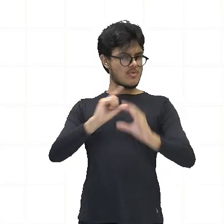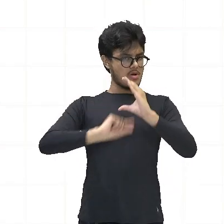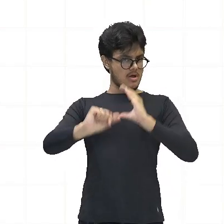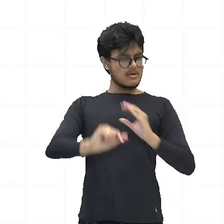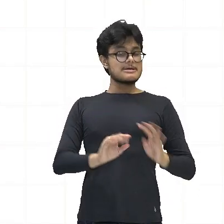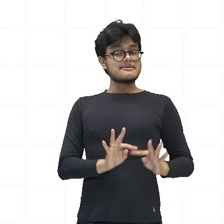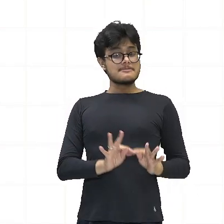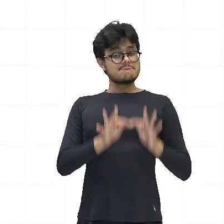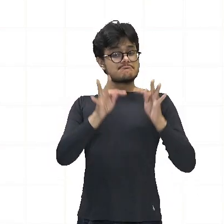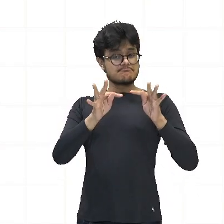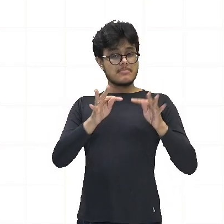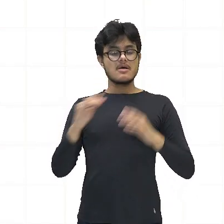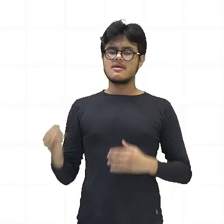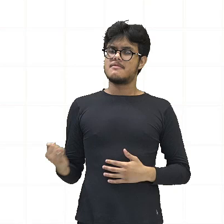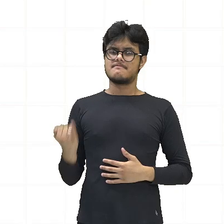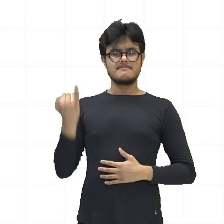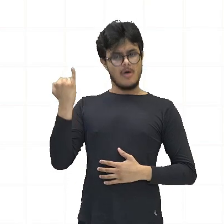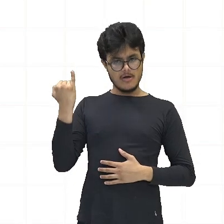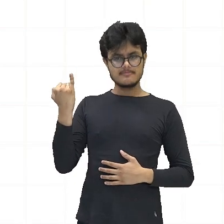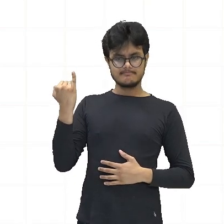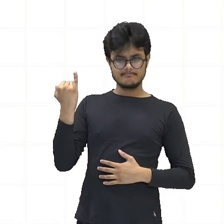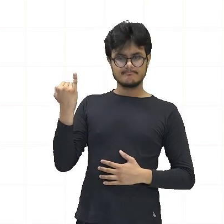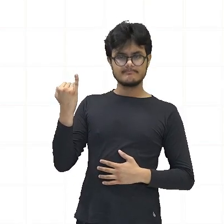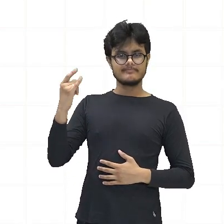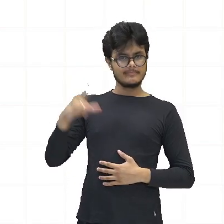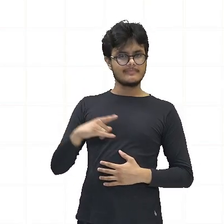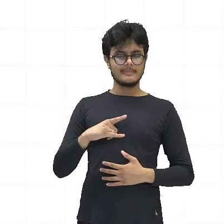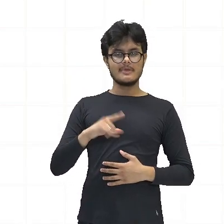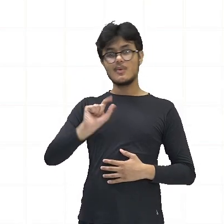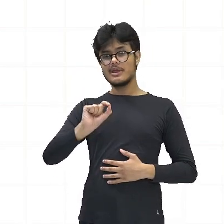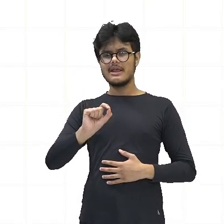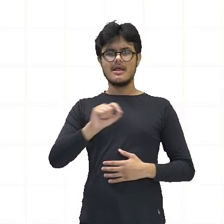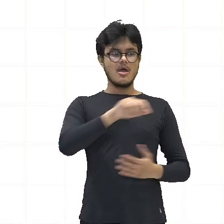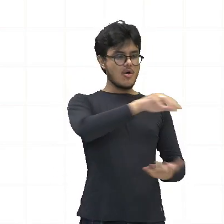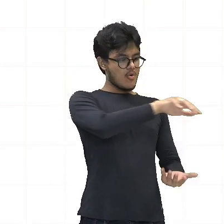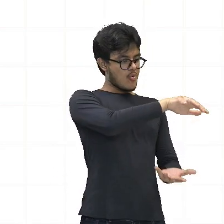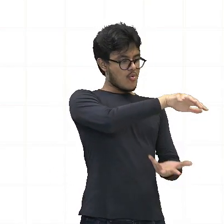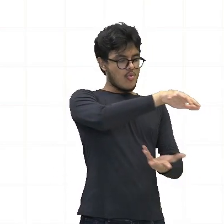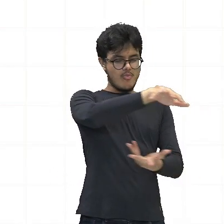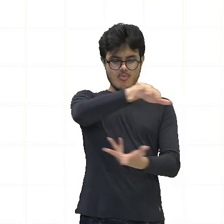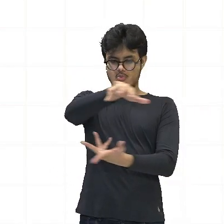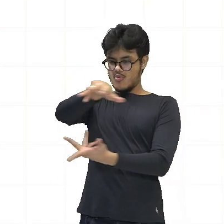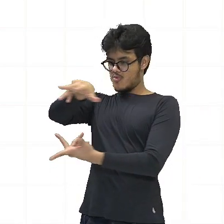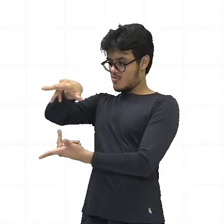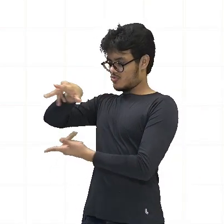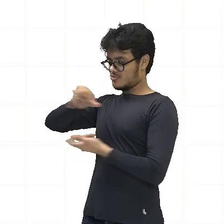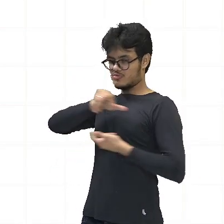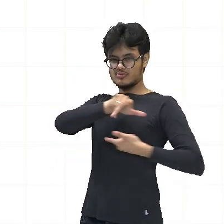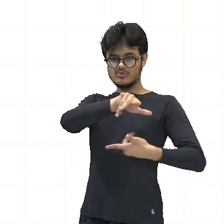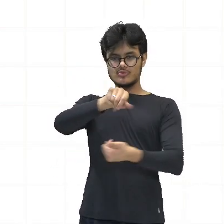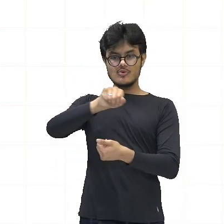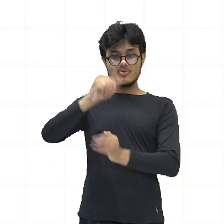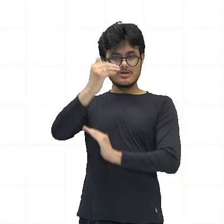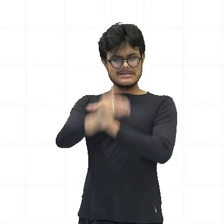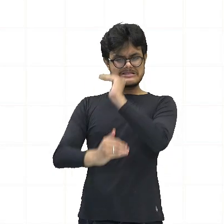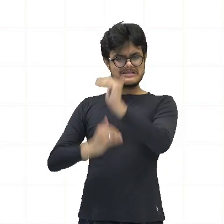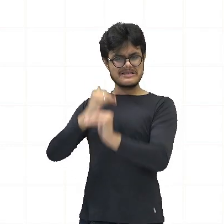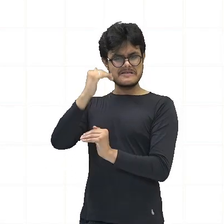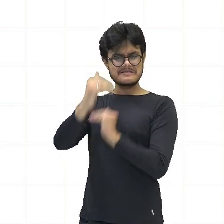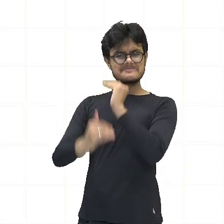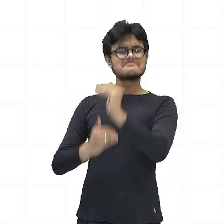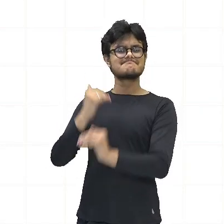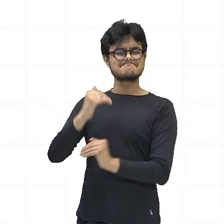é caracterizado aí pela globalização, o avanço aí de muitas tecnologias,